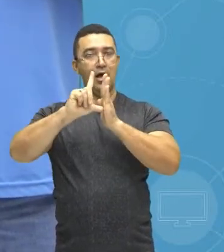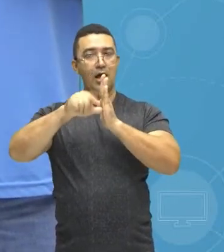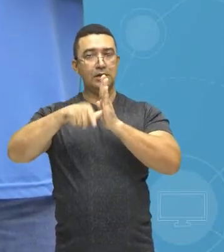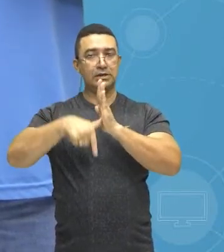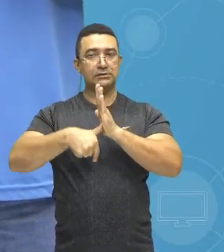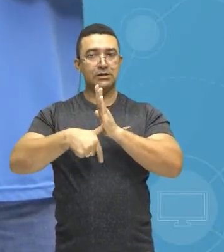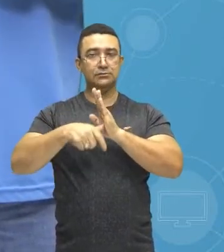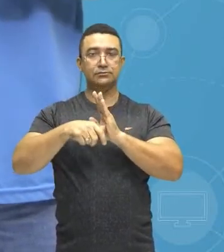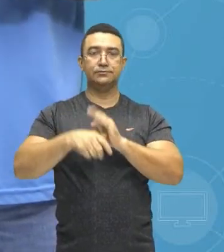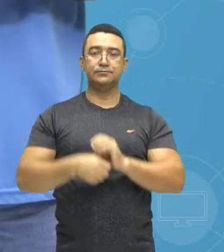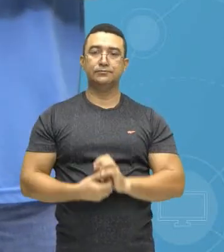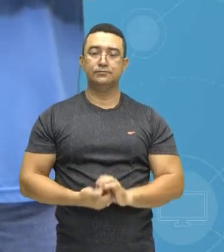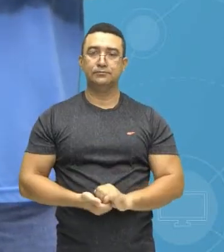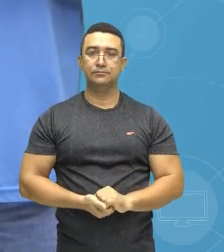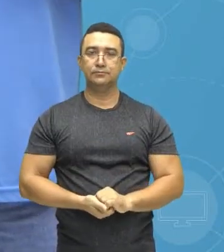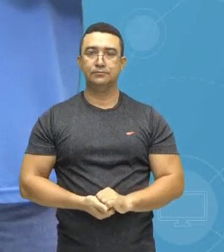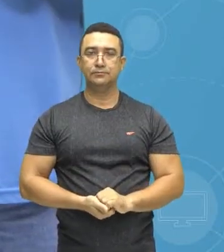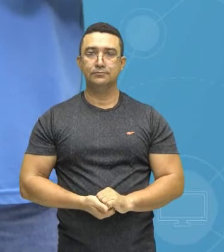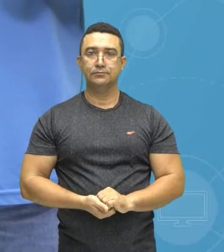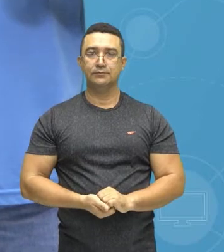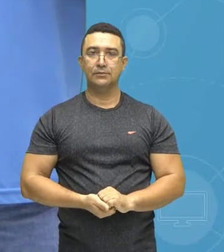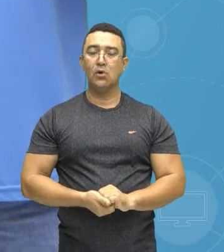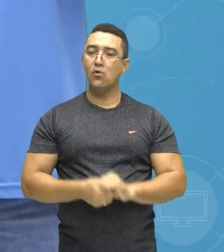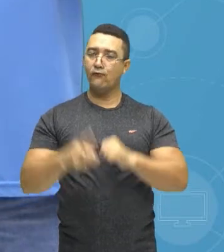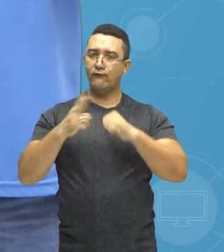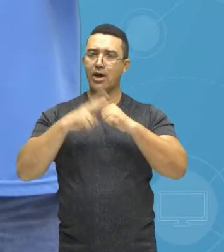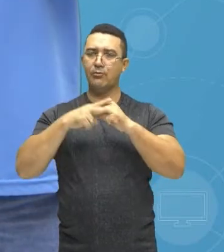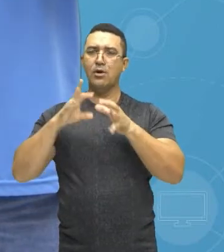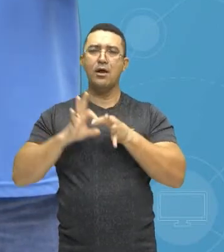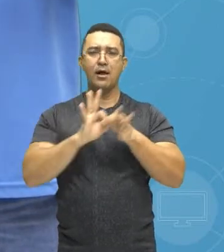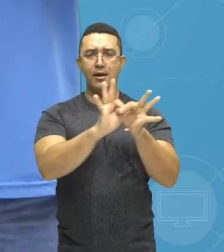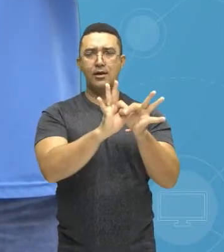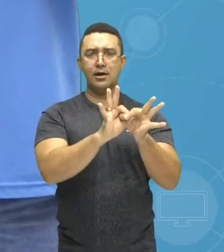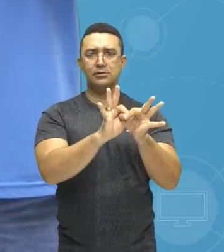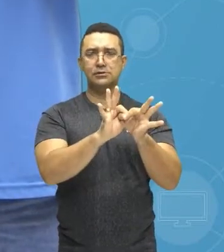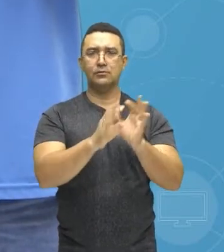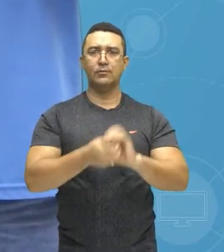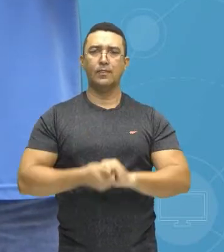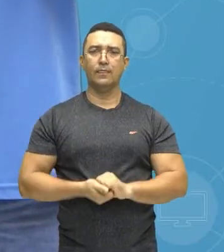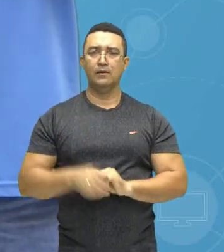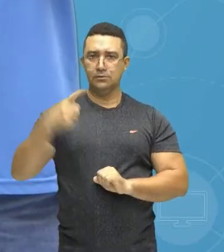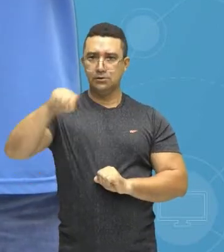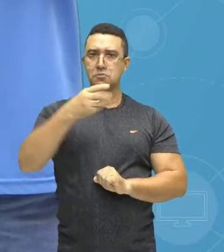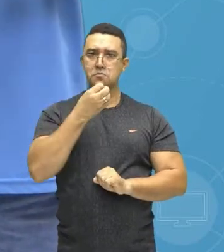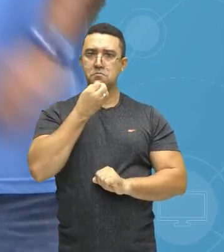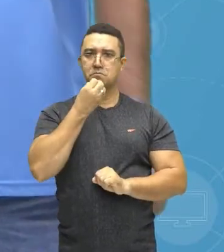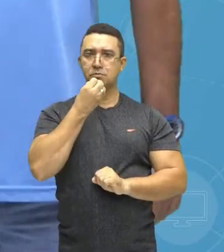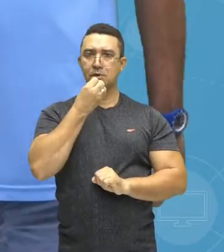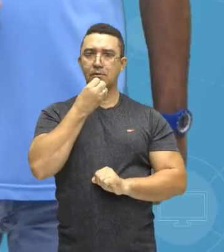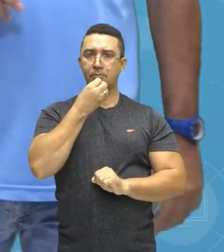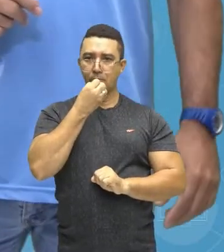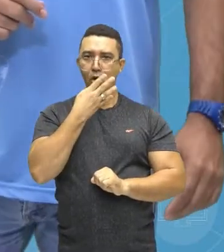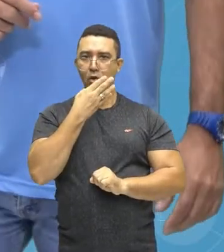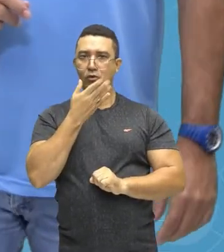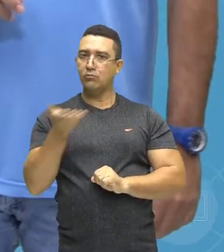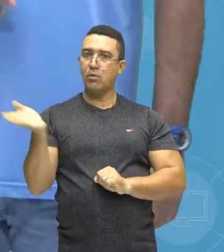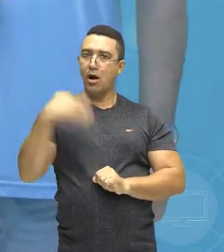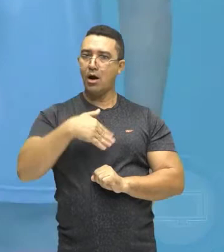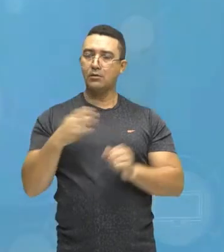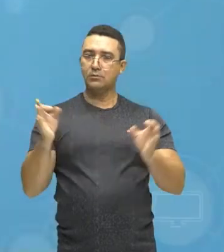característica, atrasado. Muito bem, verbos de ligação. Prontos para exercitar? Vamos à nossa DLI.